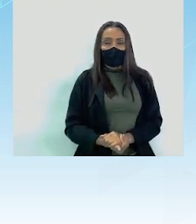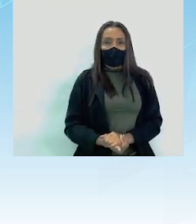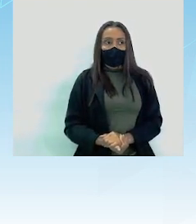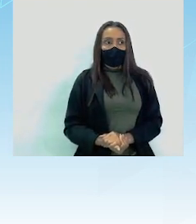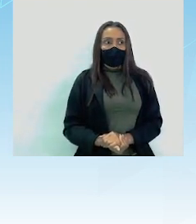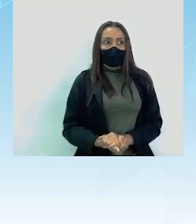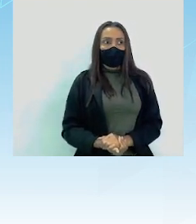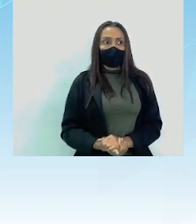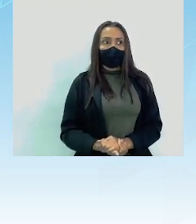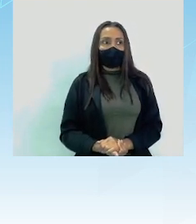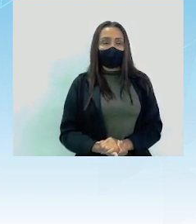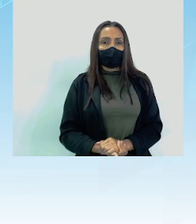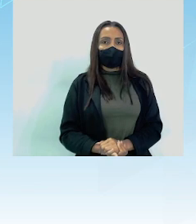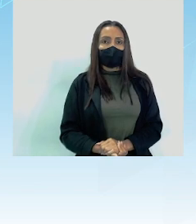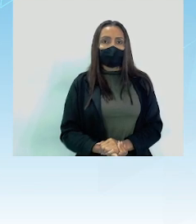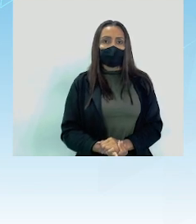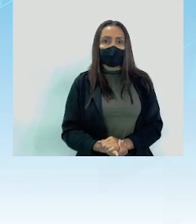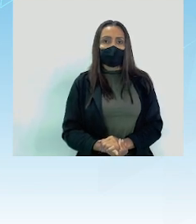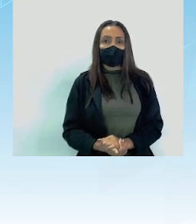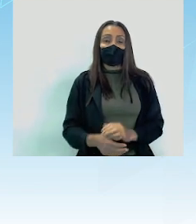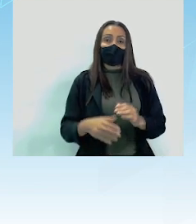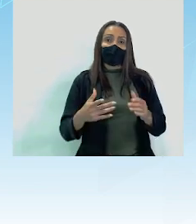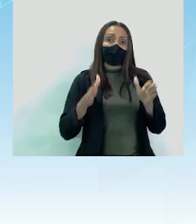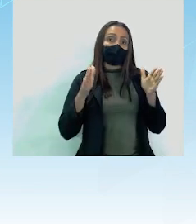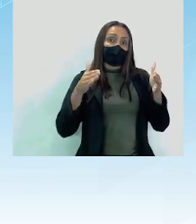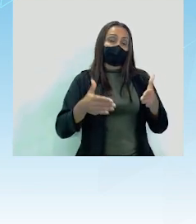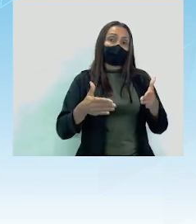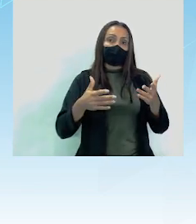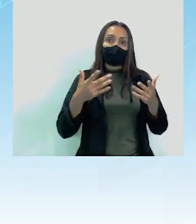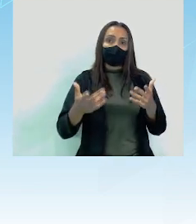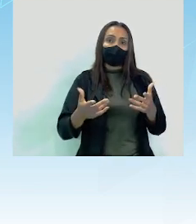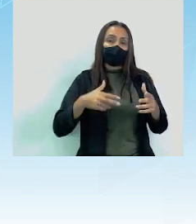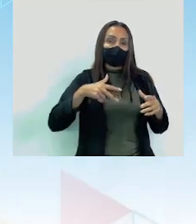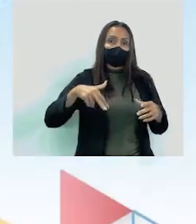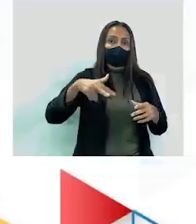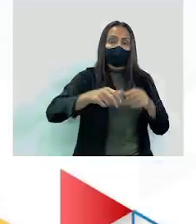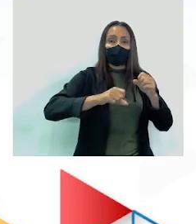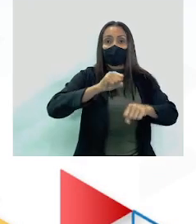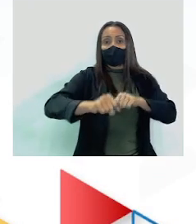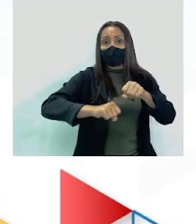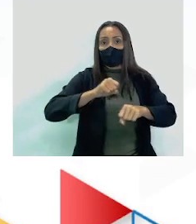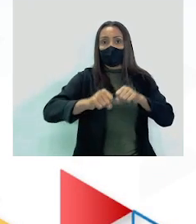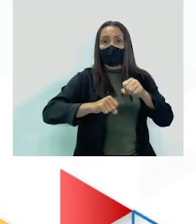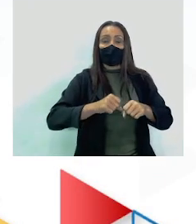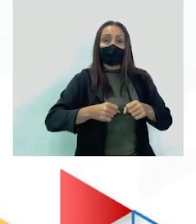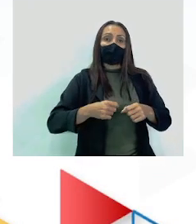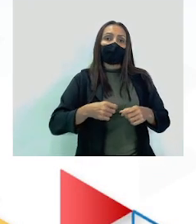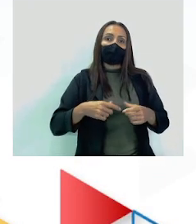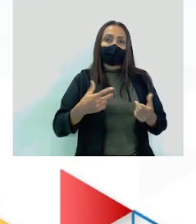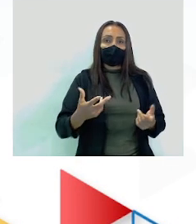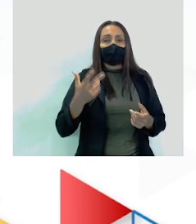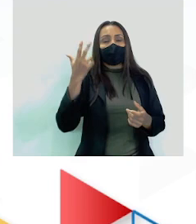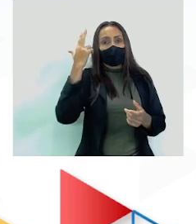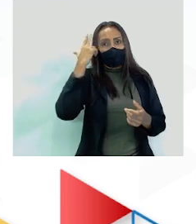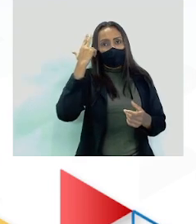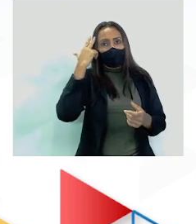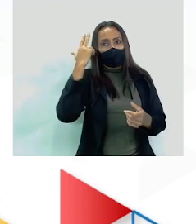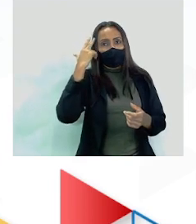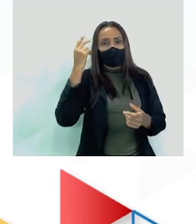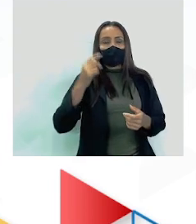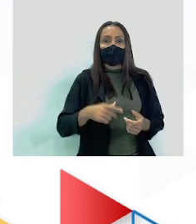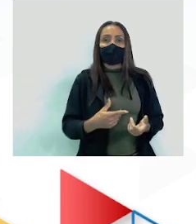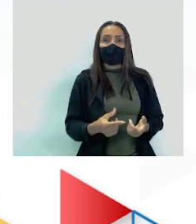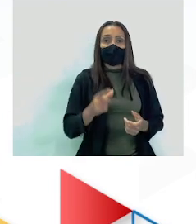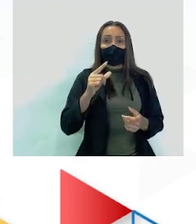Trilhas cujo uso está sendo concentrado em atividades como caminhada e ciclismo geralmente tendem a apresentar pouca degradação